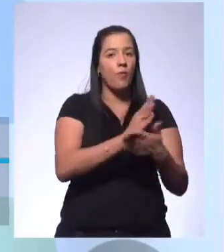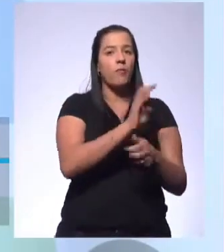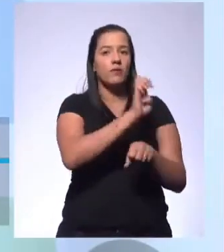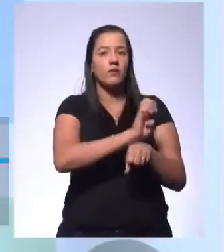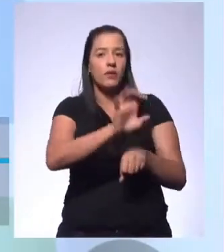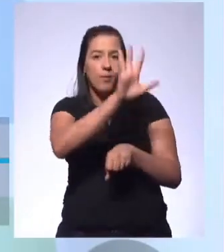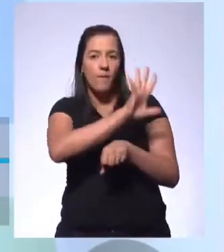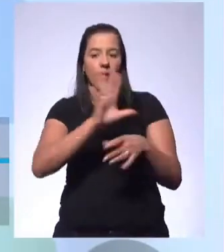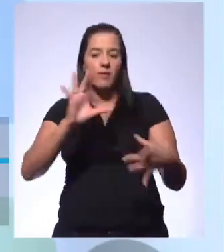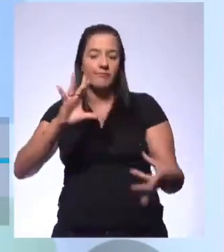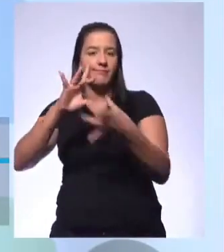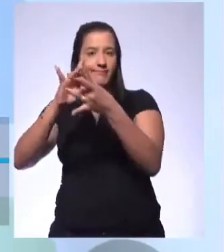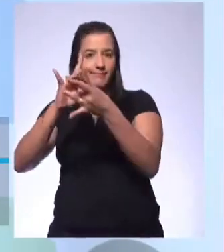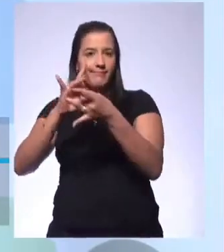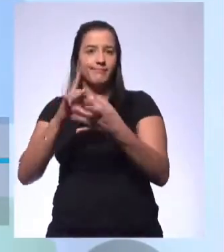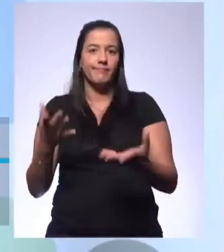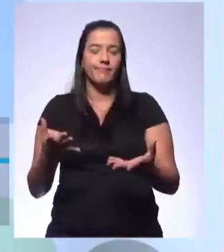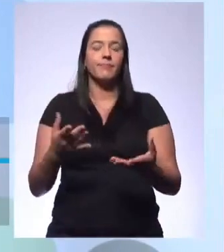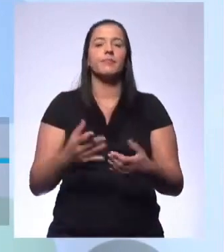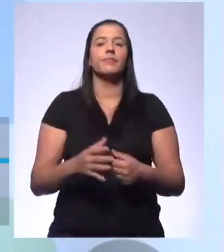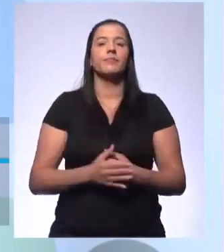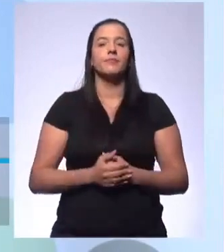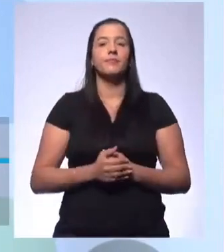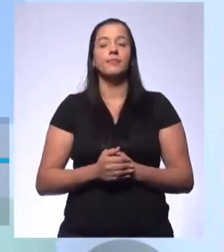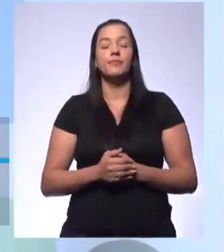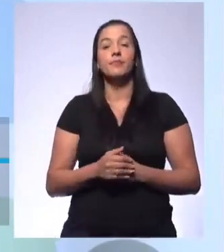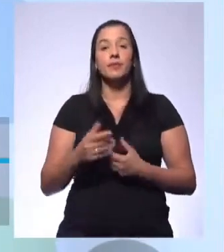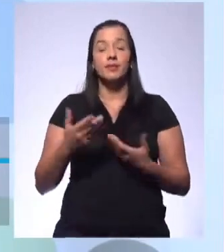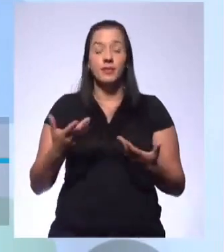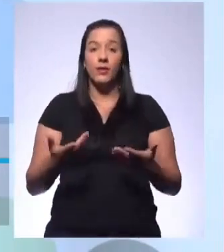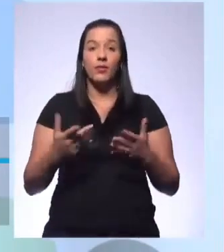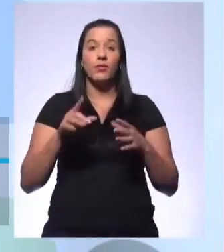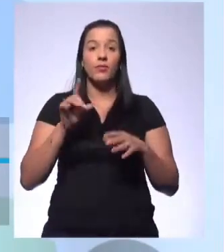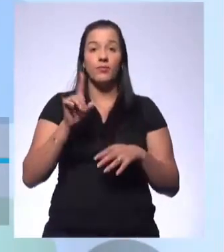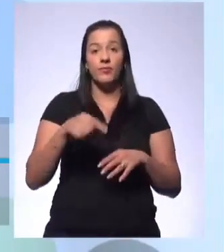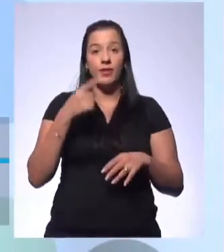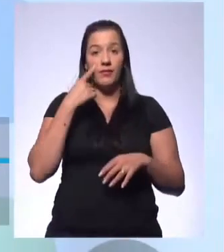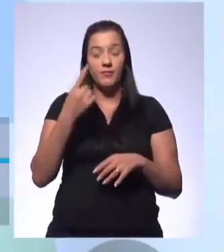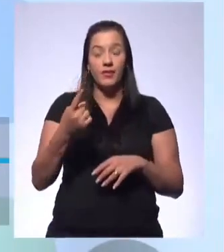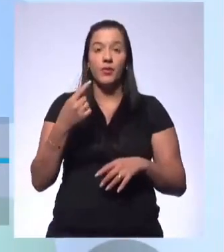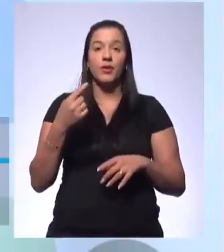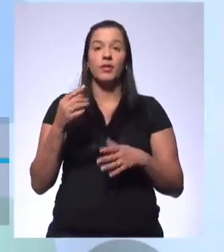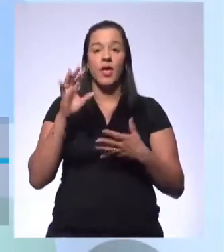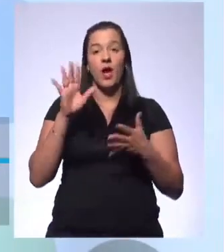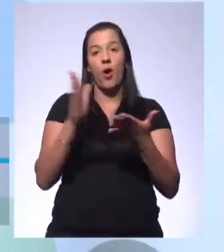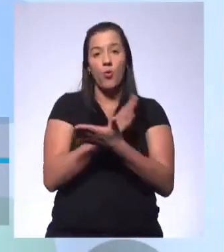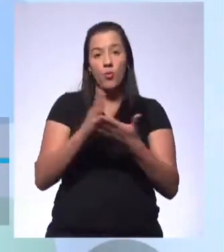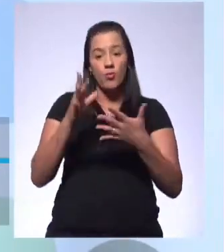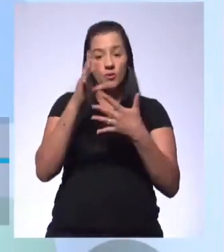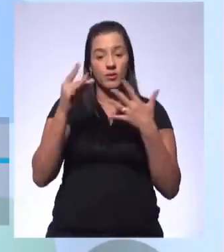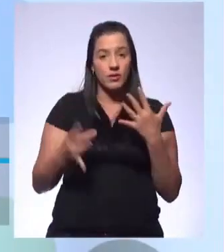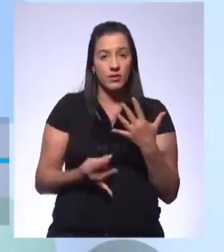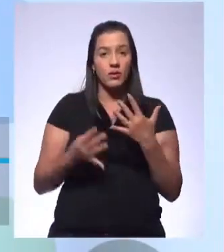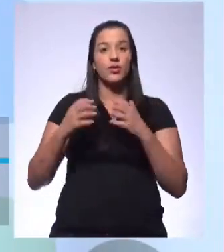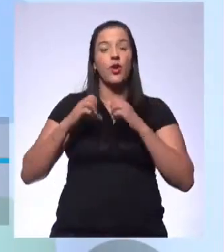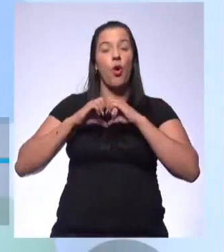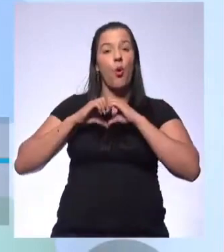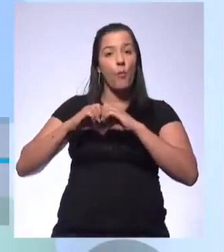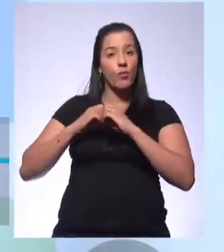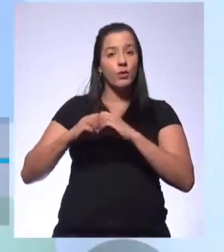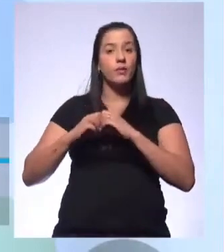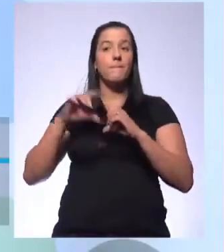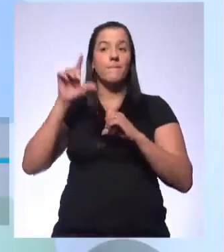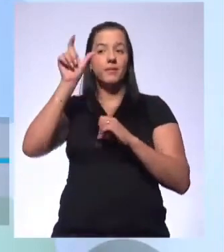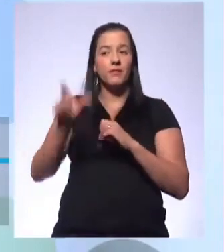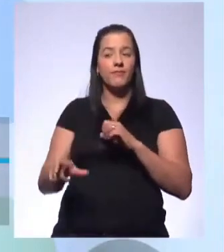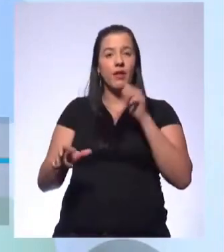ela vai se constituindo, ainda está se constituindo. Então, é isso. Apesar dele ter características românticas ali, mas ele traz a